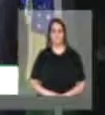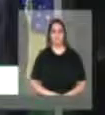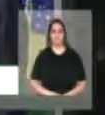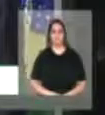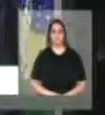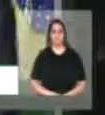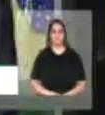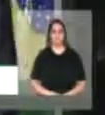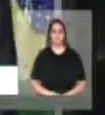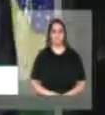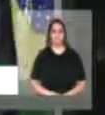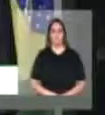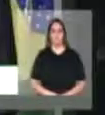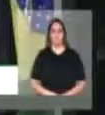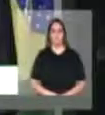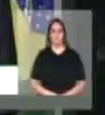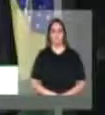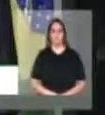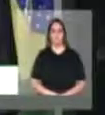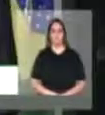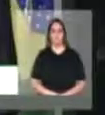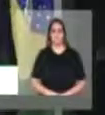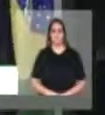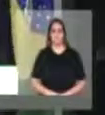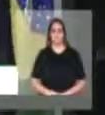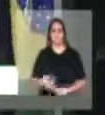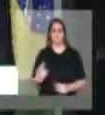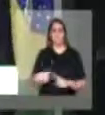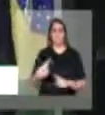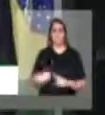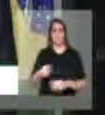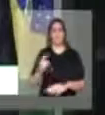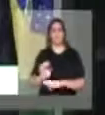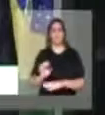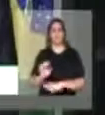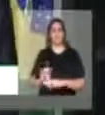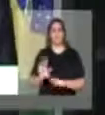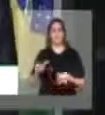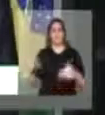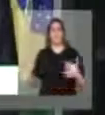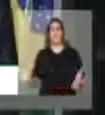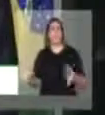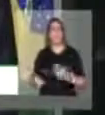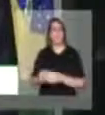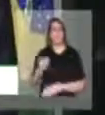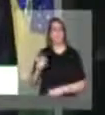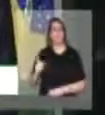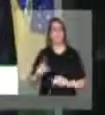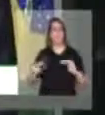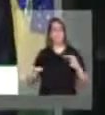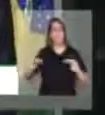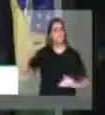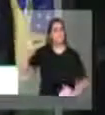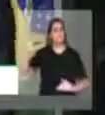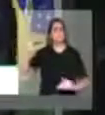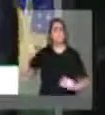já como um estado desigual, de desigualdade econômica, social,